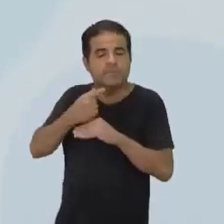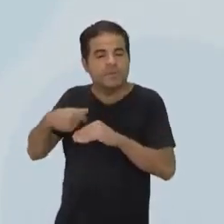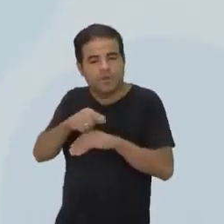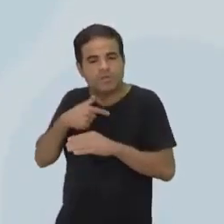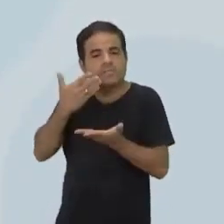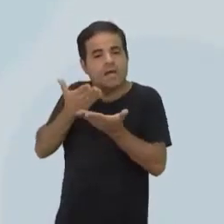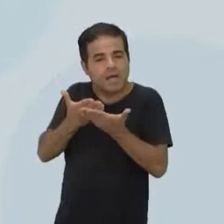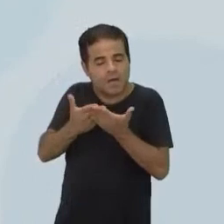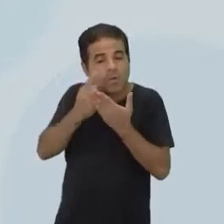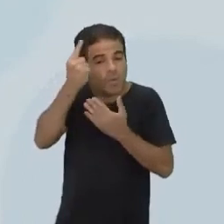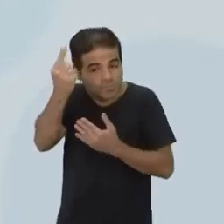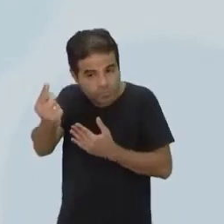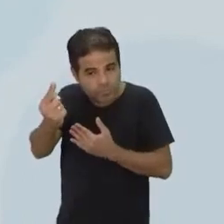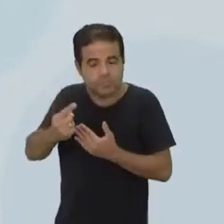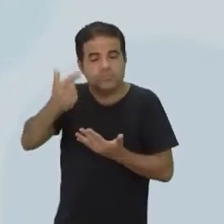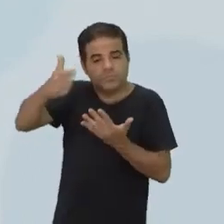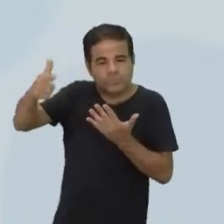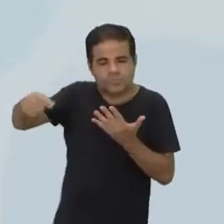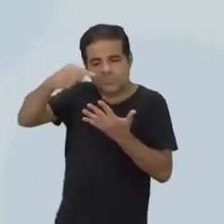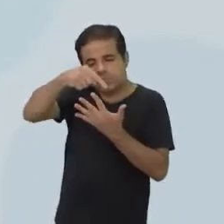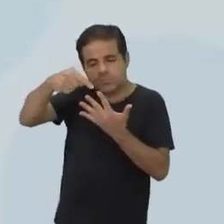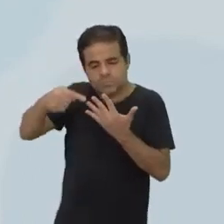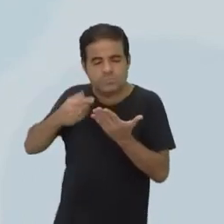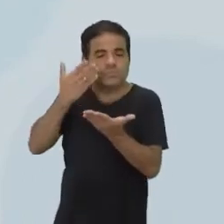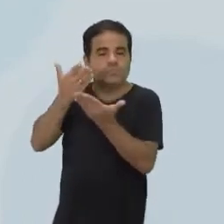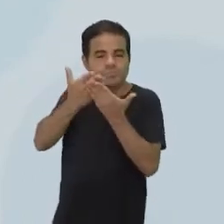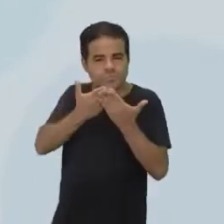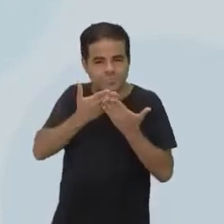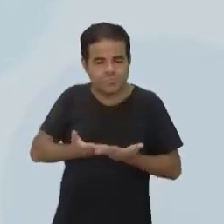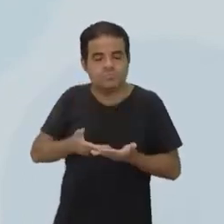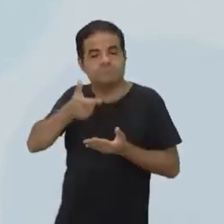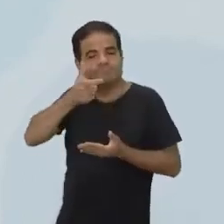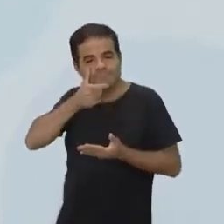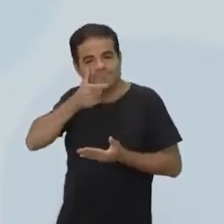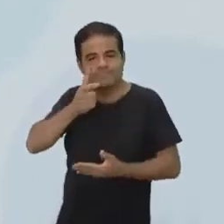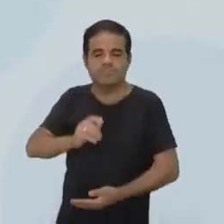nossa aula 1 com as demais componentes estudadas. Vamos lá?